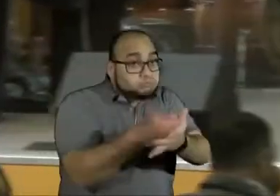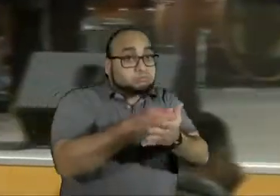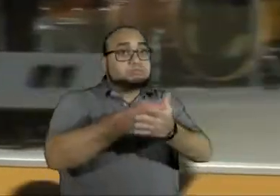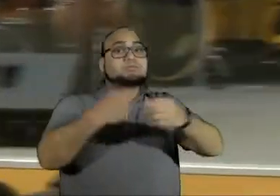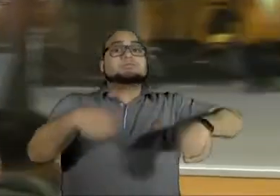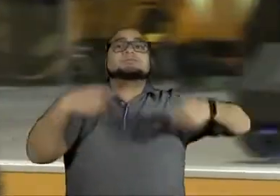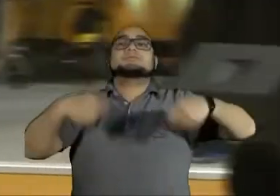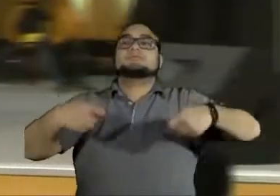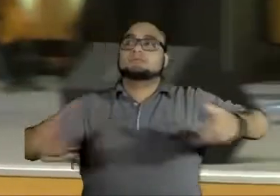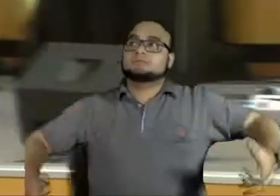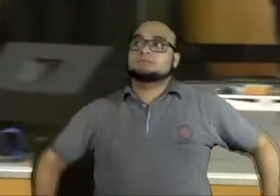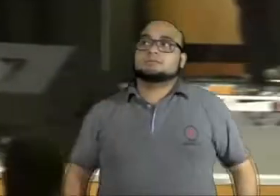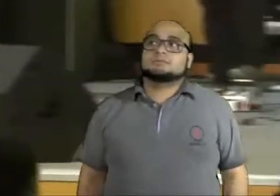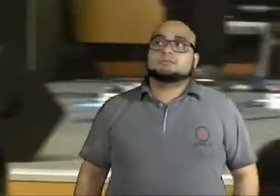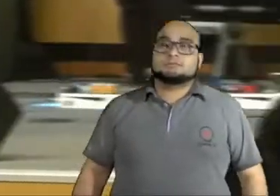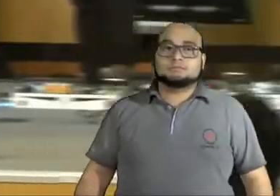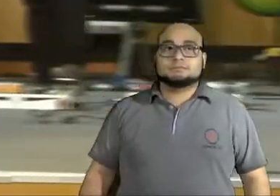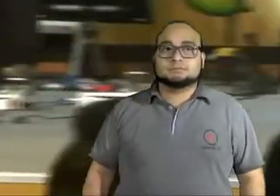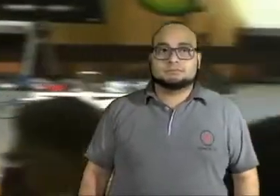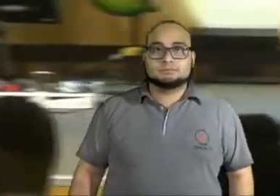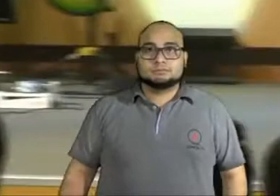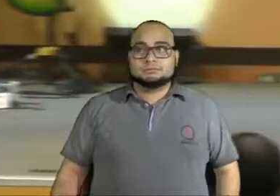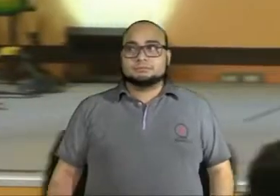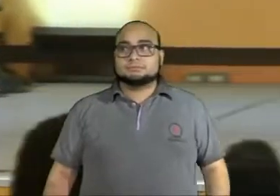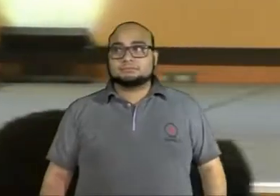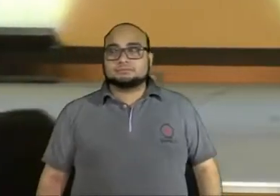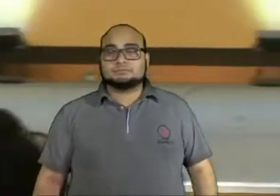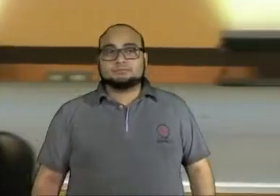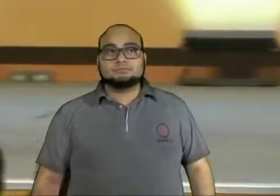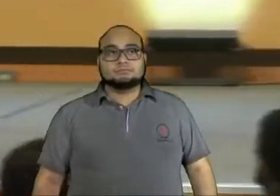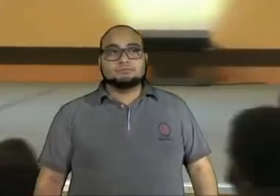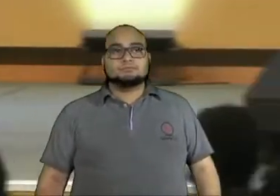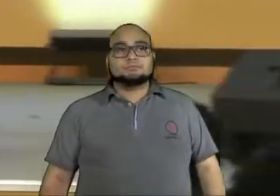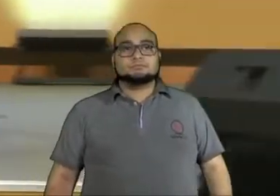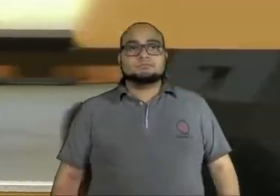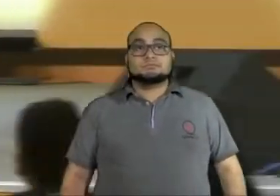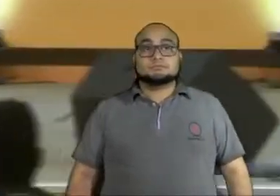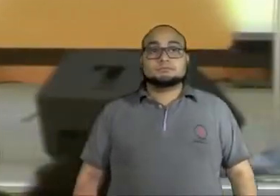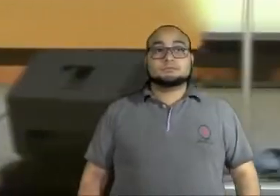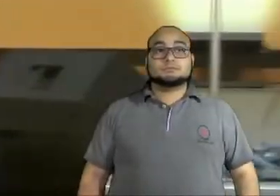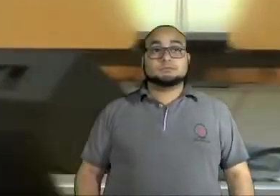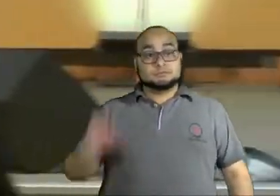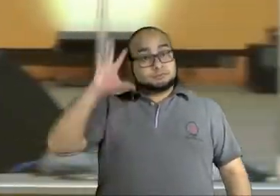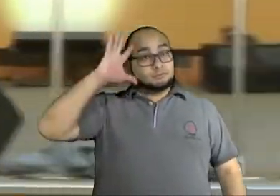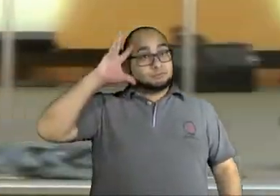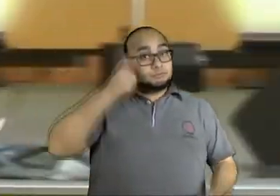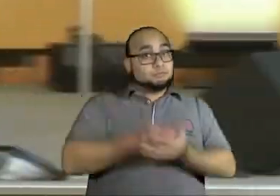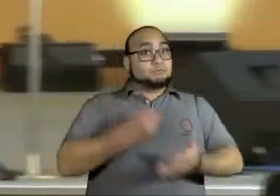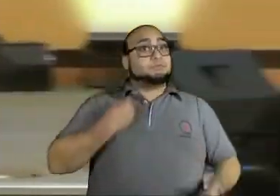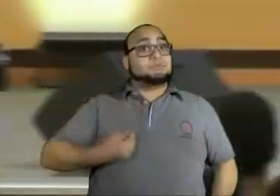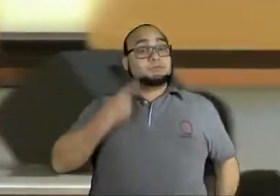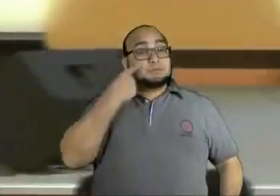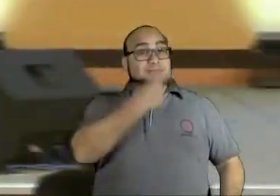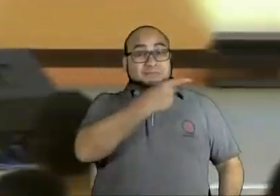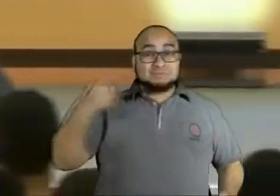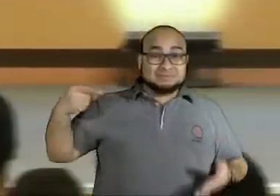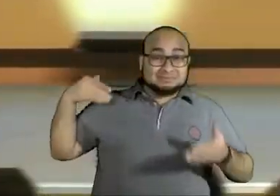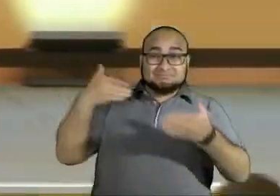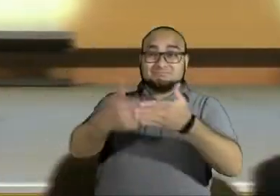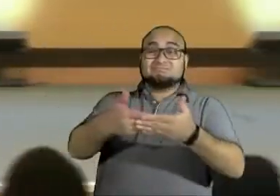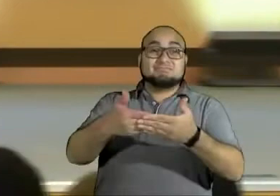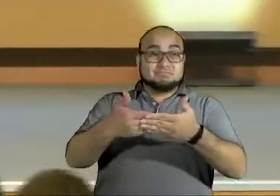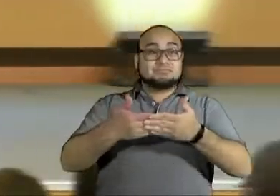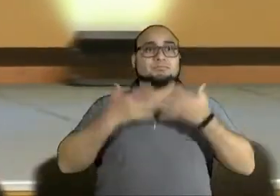Camila, seguinte, deixa eu só resolver minha vida essa semana. Na próxima campanha eu vou entregar minha vida para